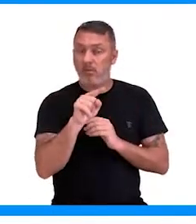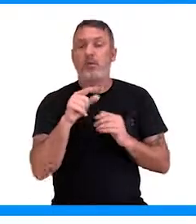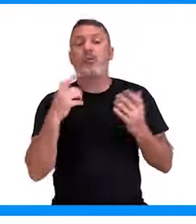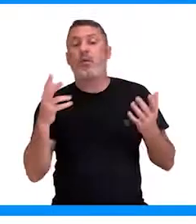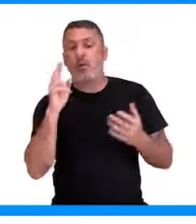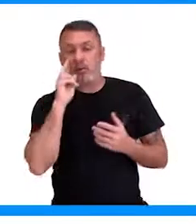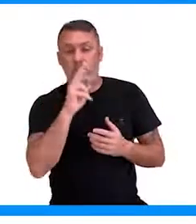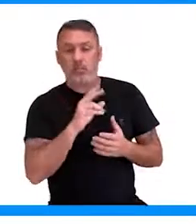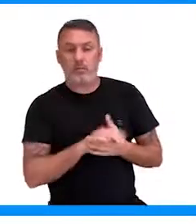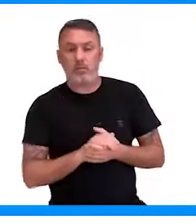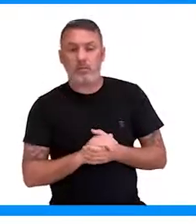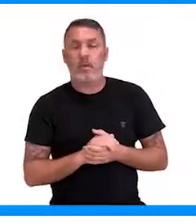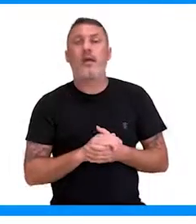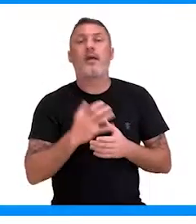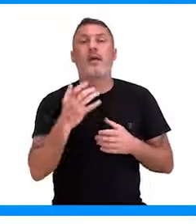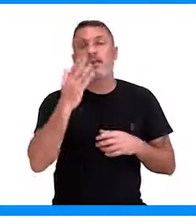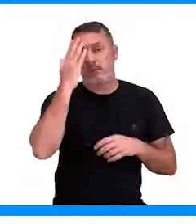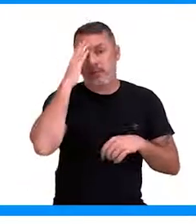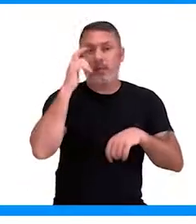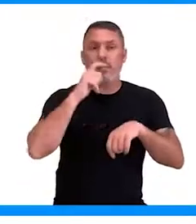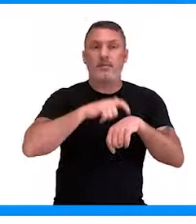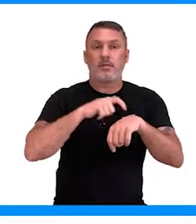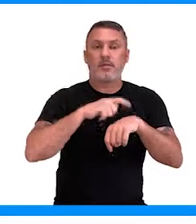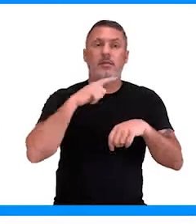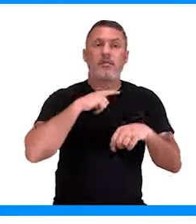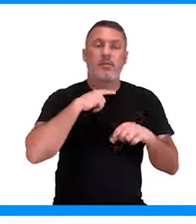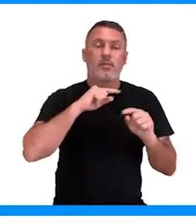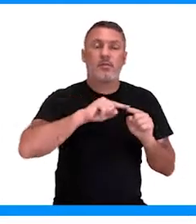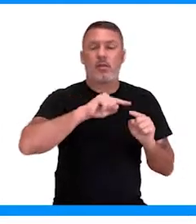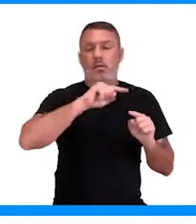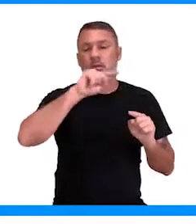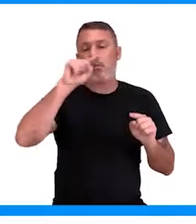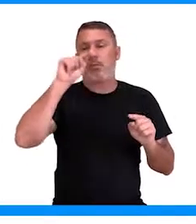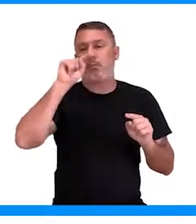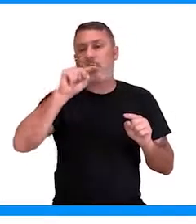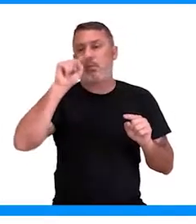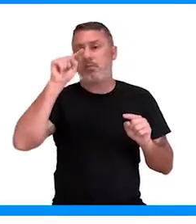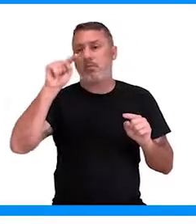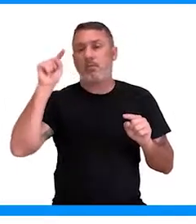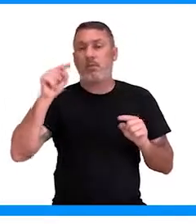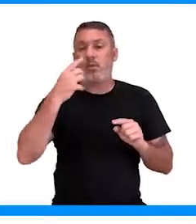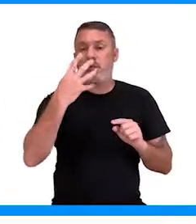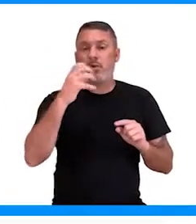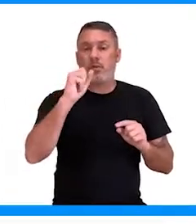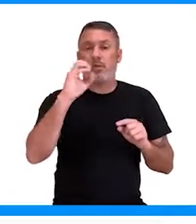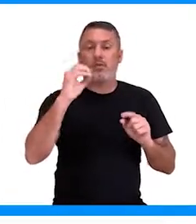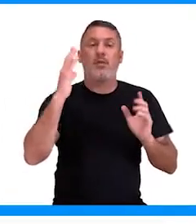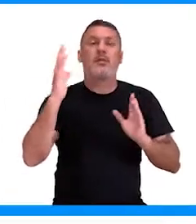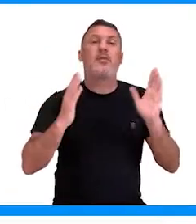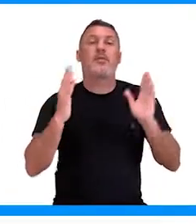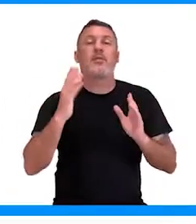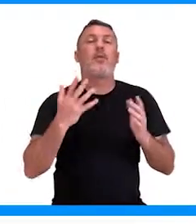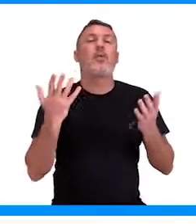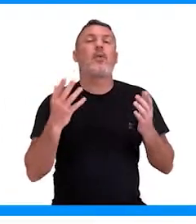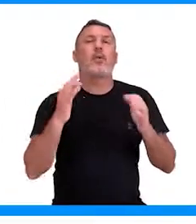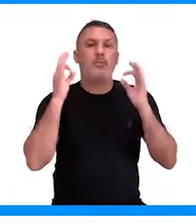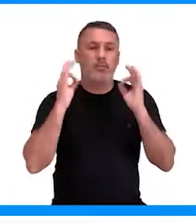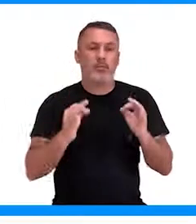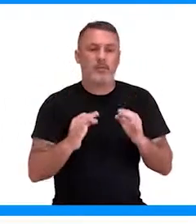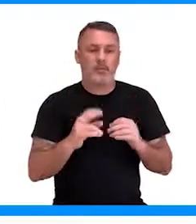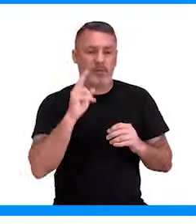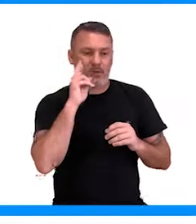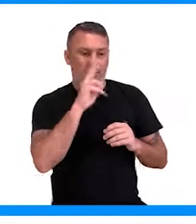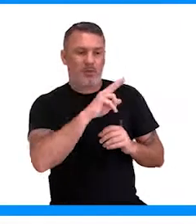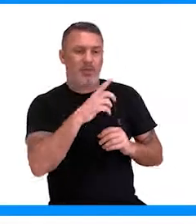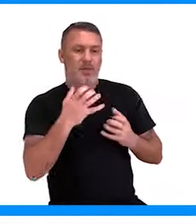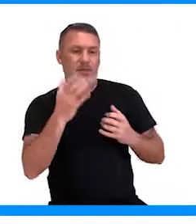E a pergunta dele é, em quanto tempo ele passa pelas posições de 480? Ó, tempo e posições.